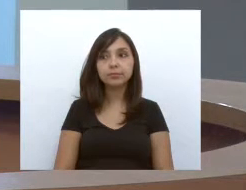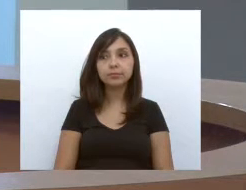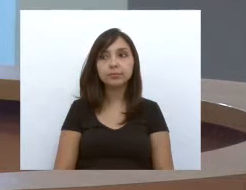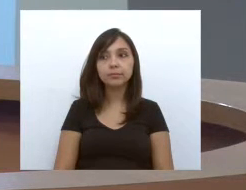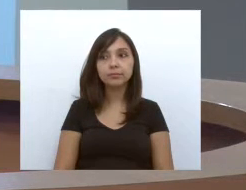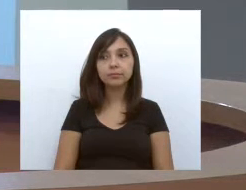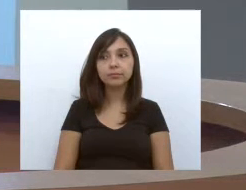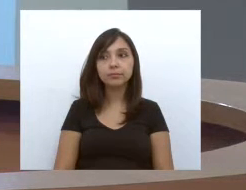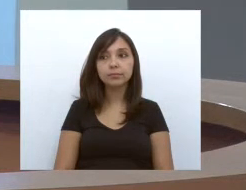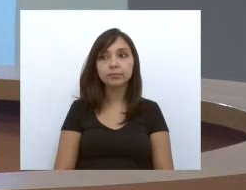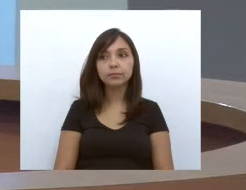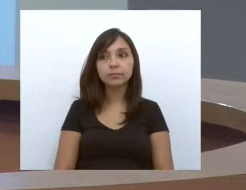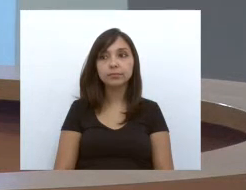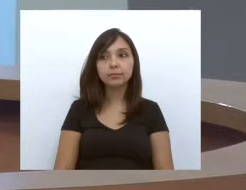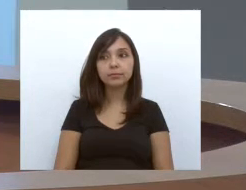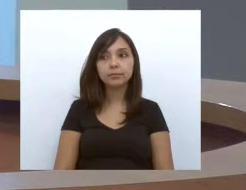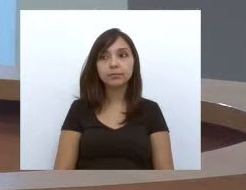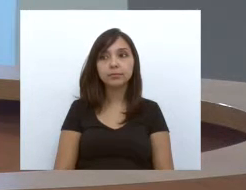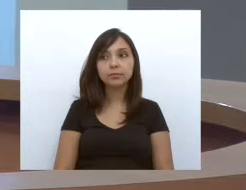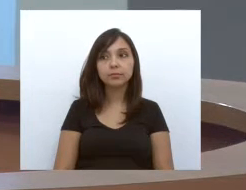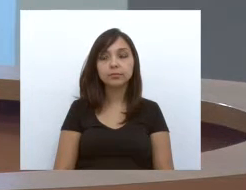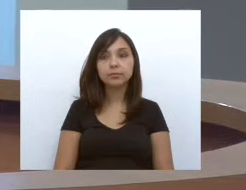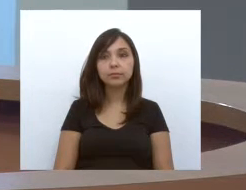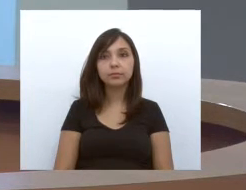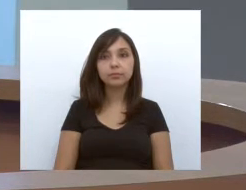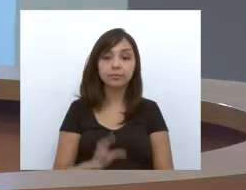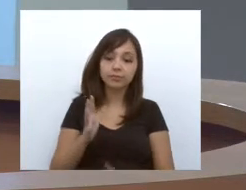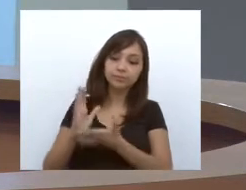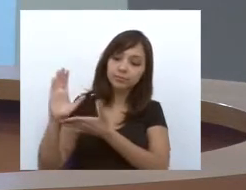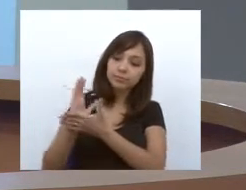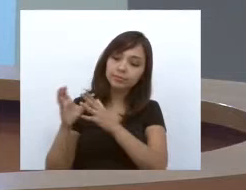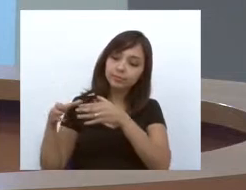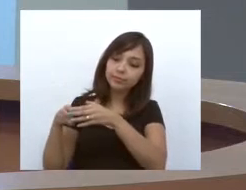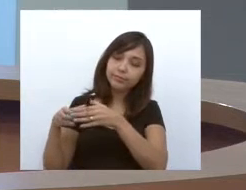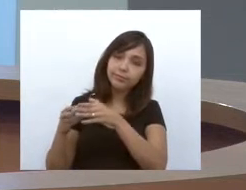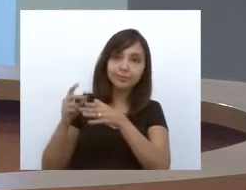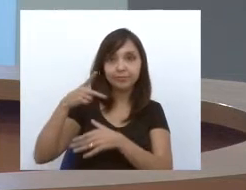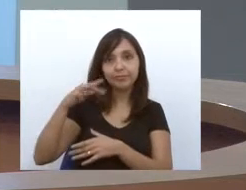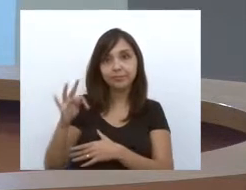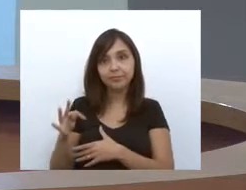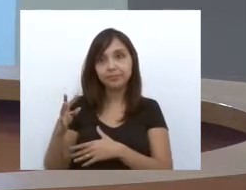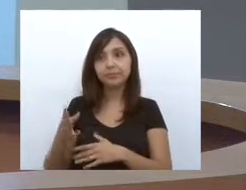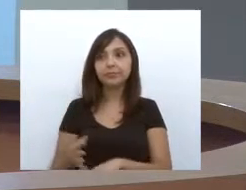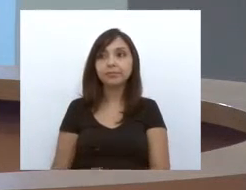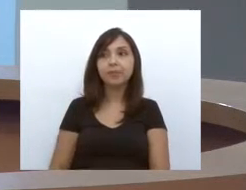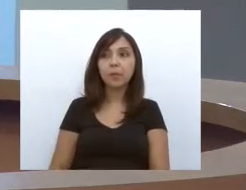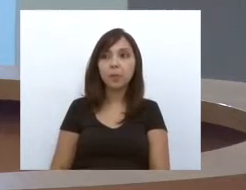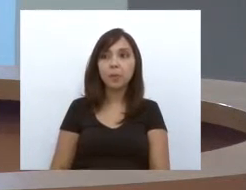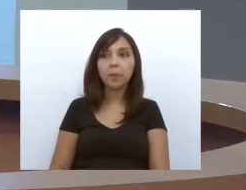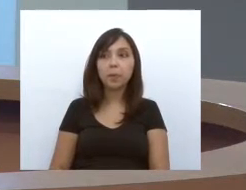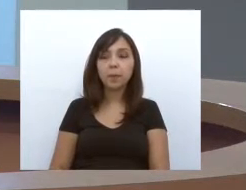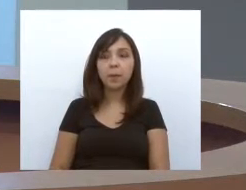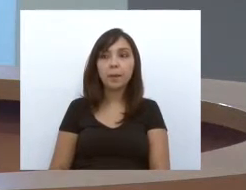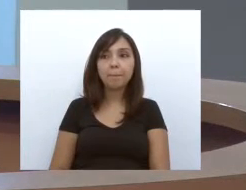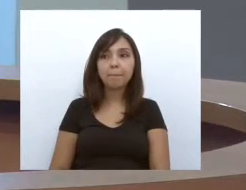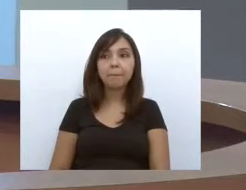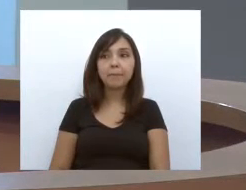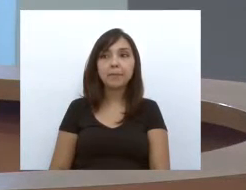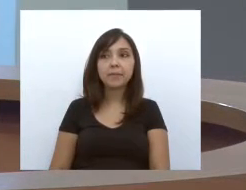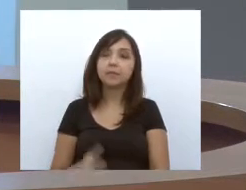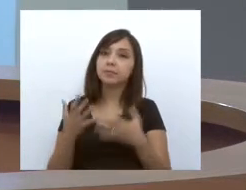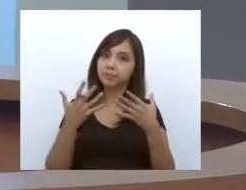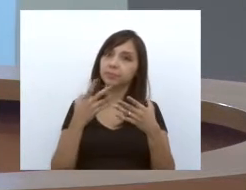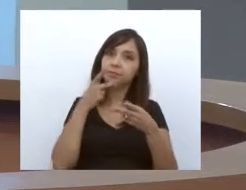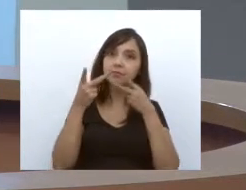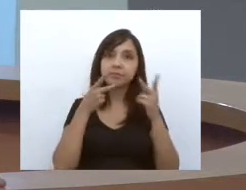Aí só o PT é comissionados, é alguns comissionados. Presidente, eu quero o direito de